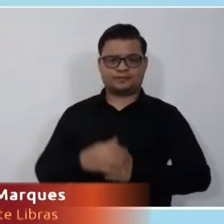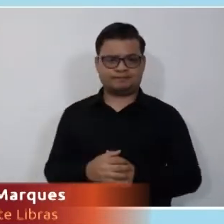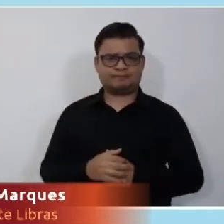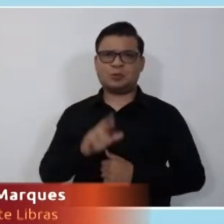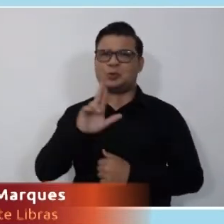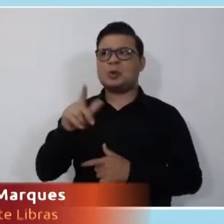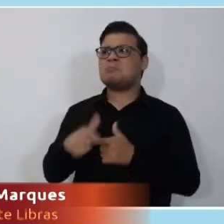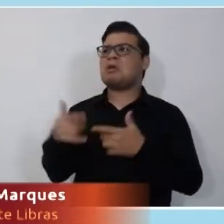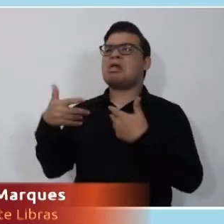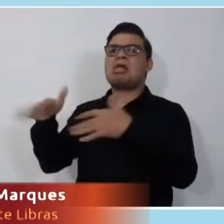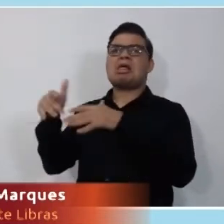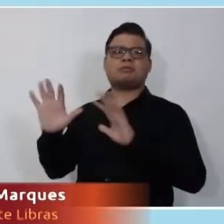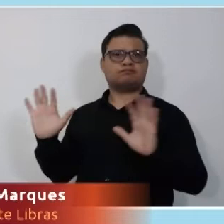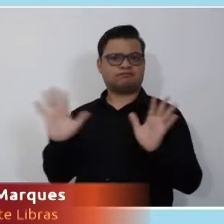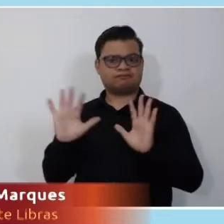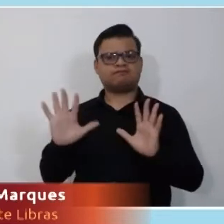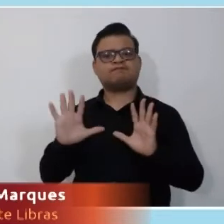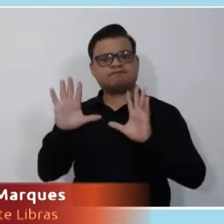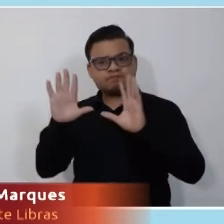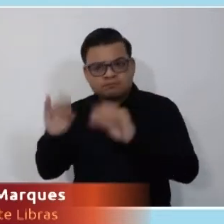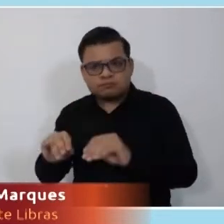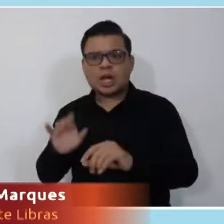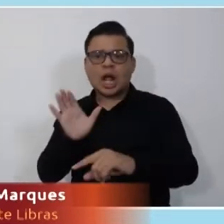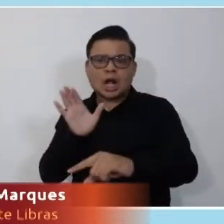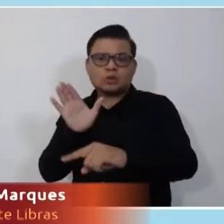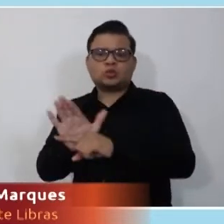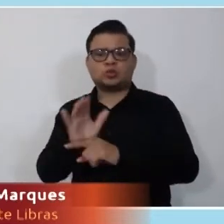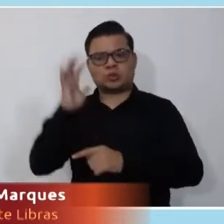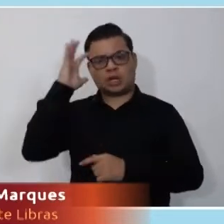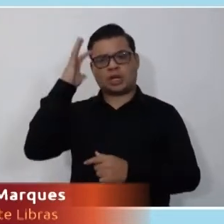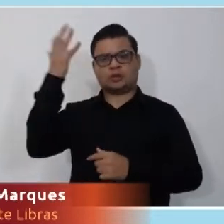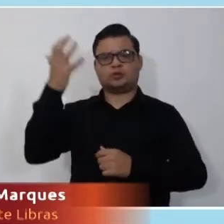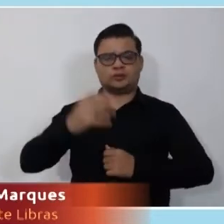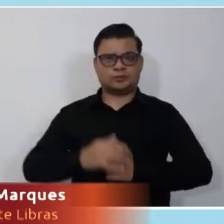lá. O que é a parte da solução que o poder público está pensando?